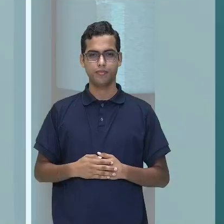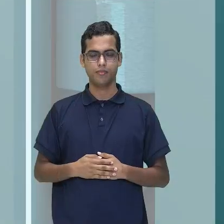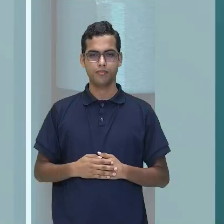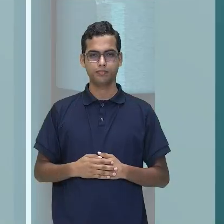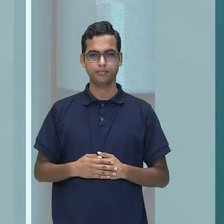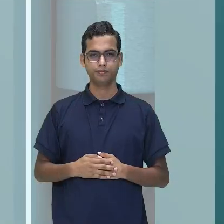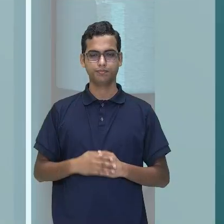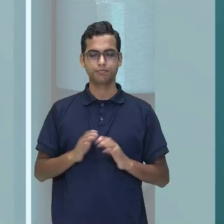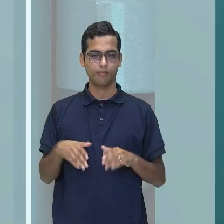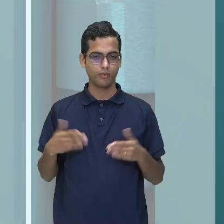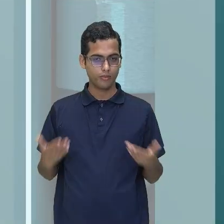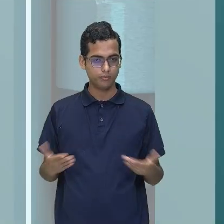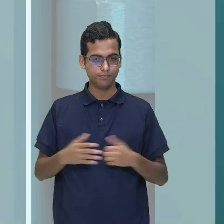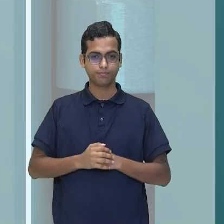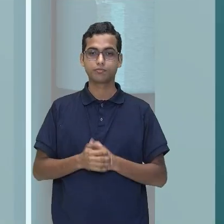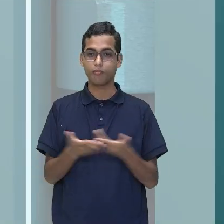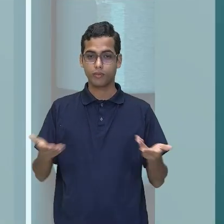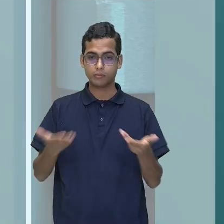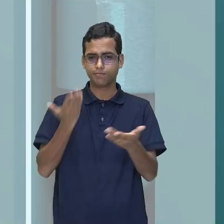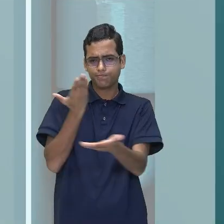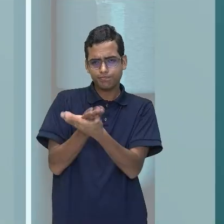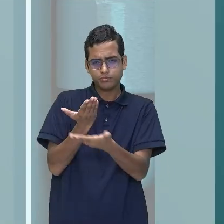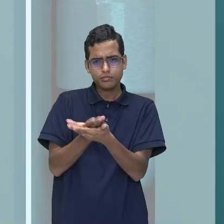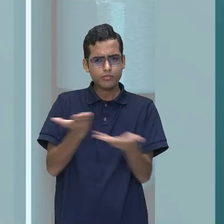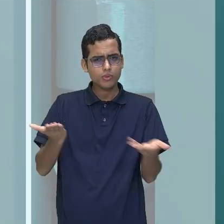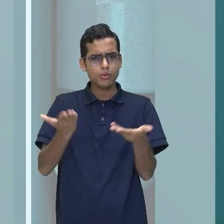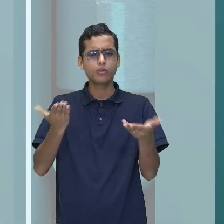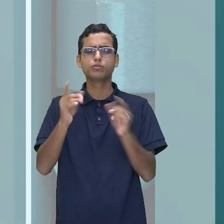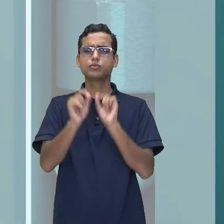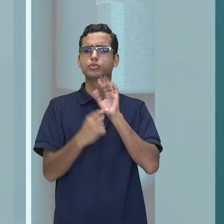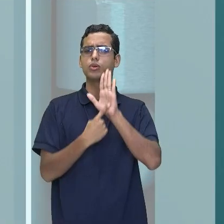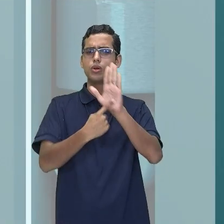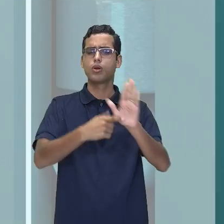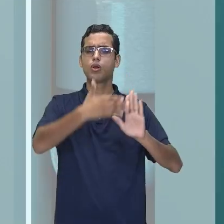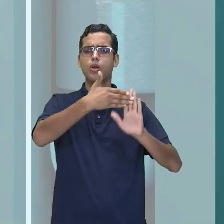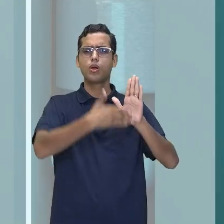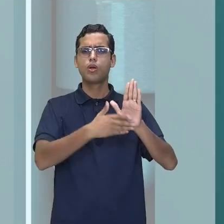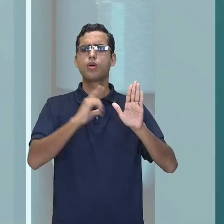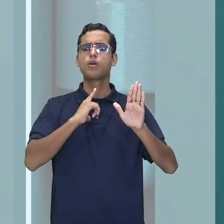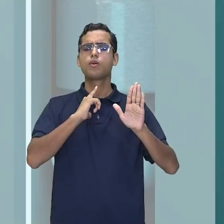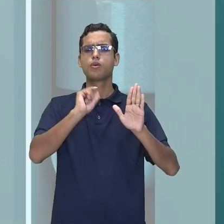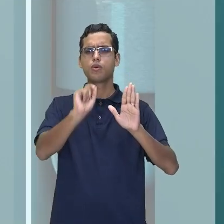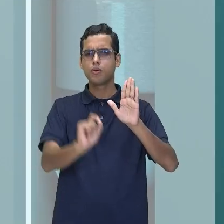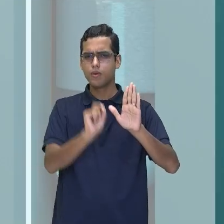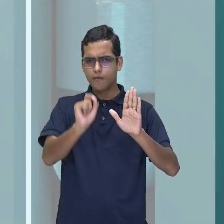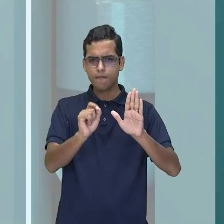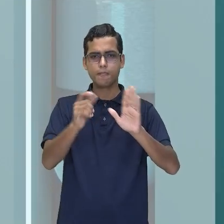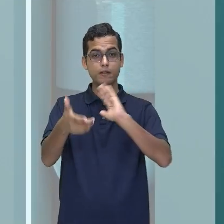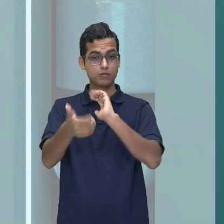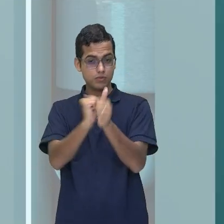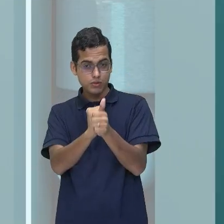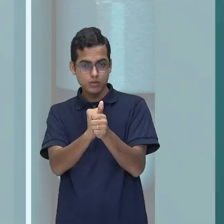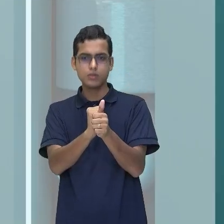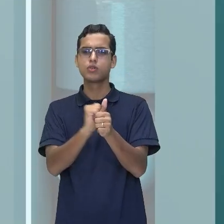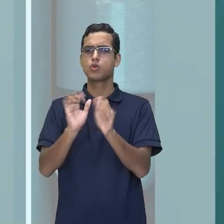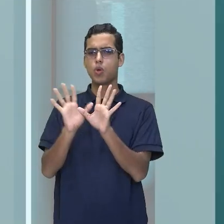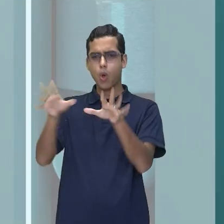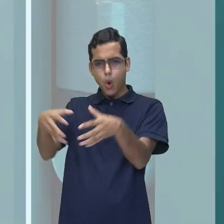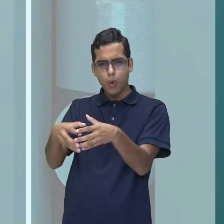Bem, gente, então a nossa aula traz como proposta a análise dos esportes